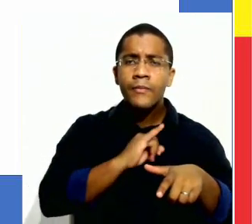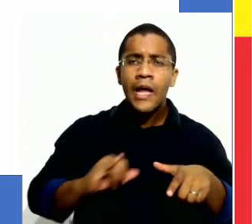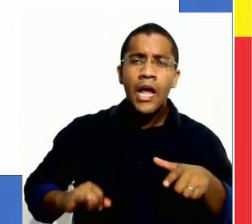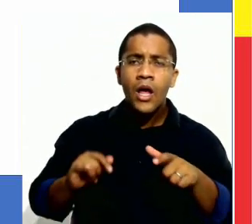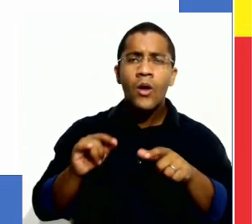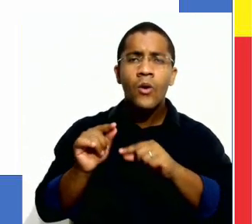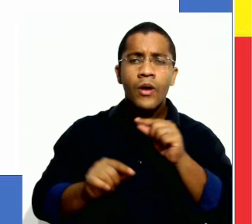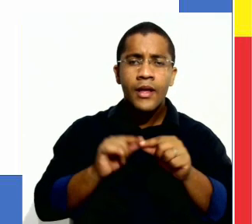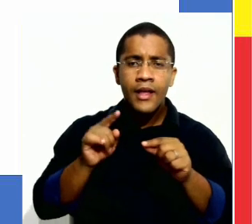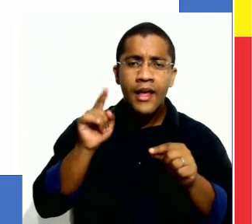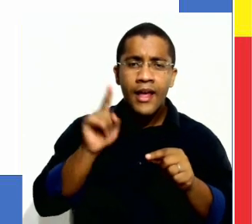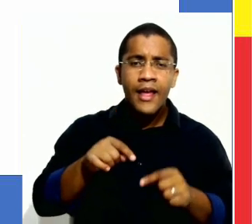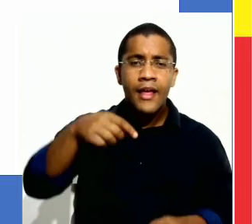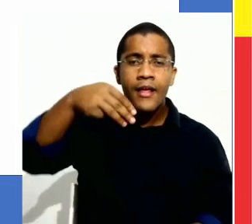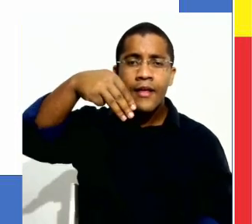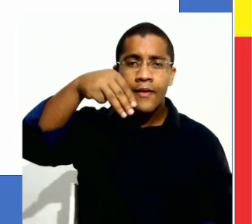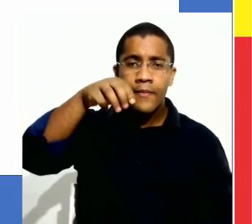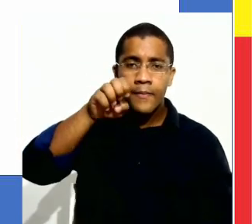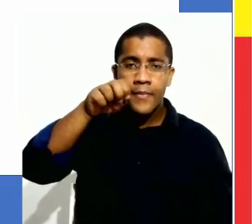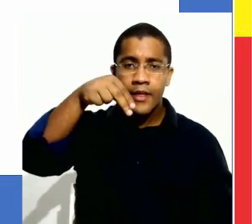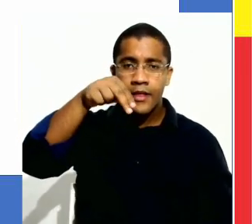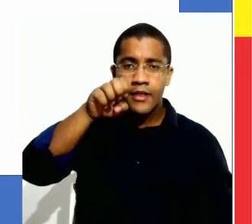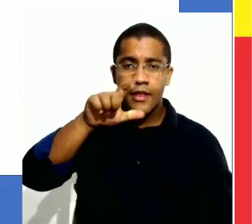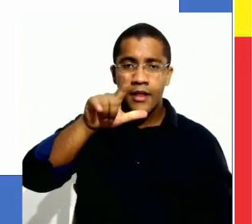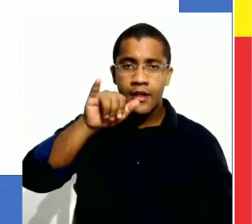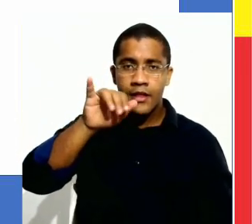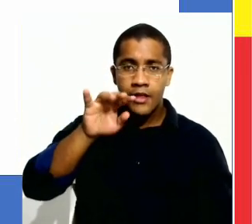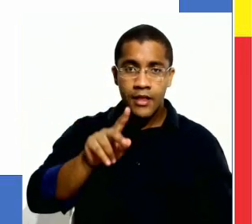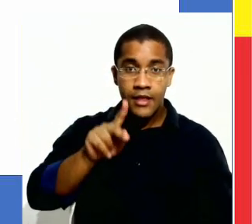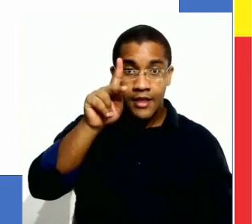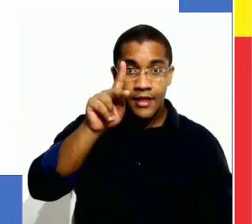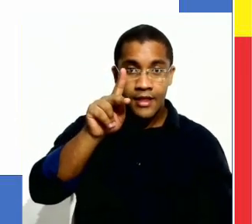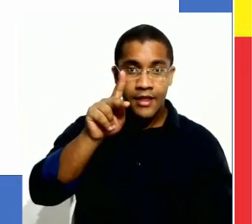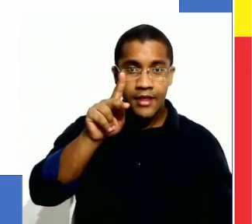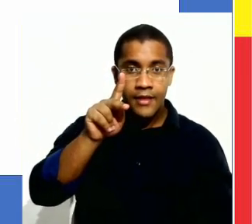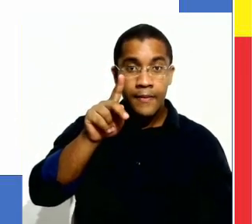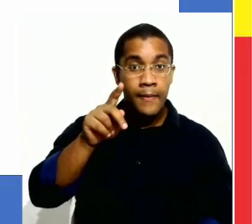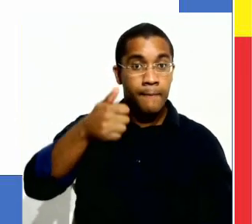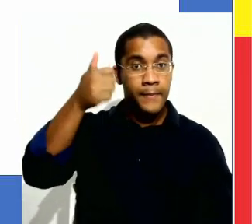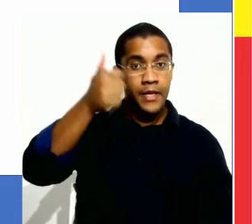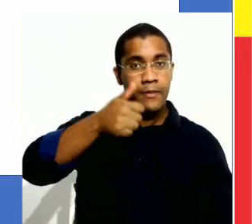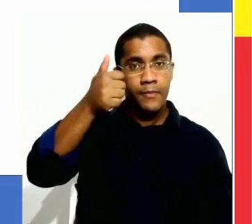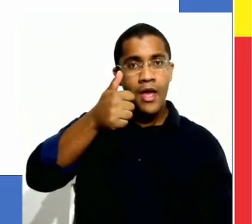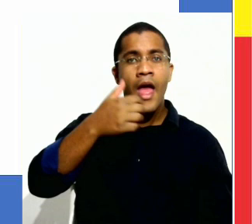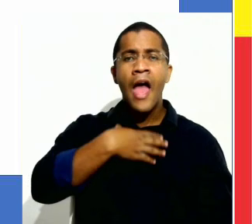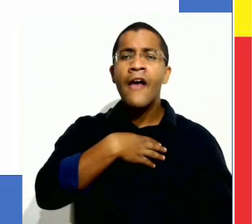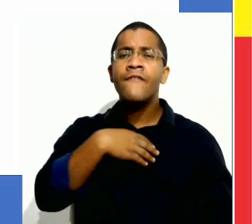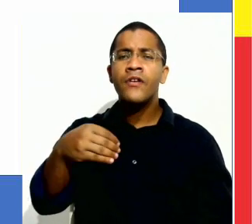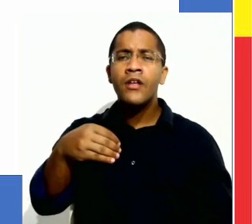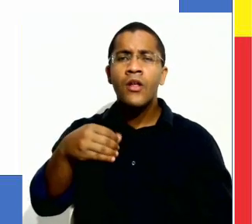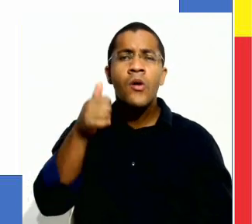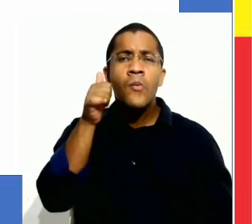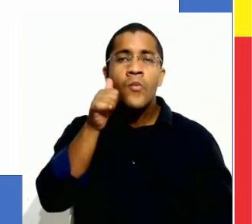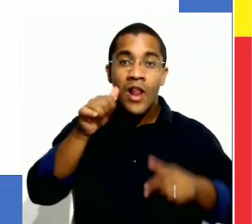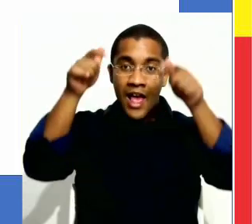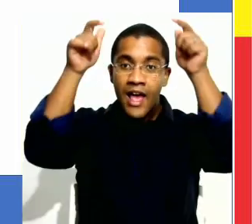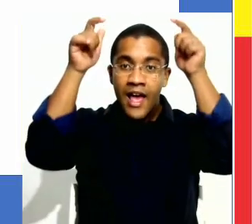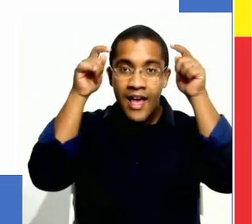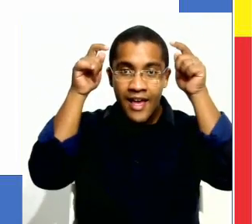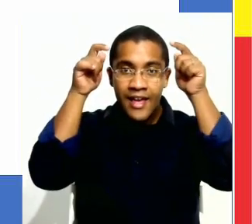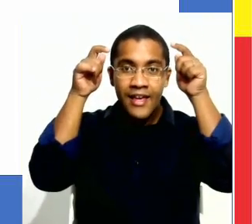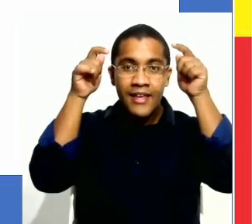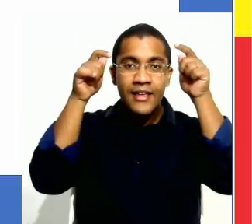De Menelik I, filho da rainha de Sabá e do